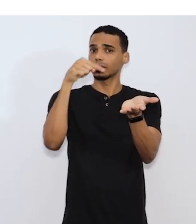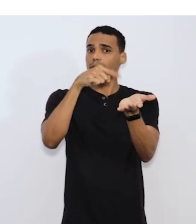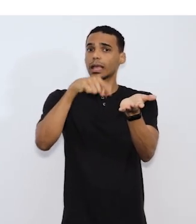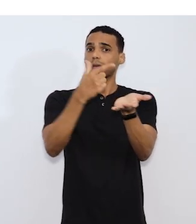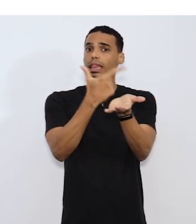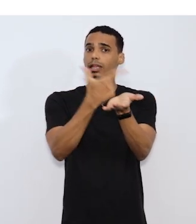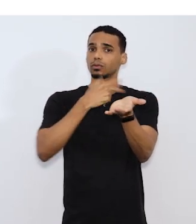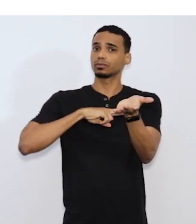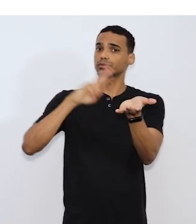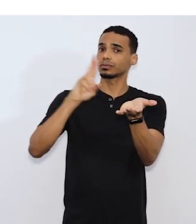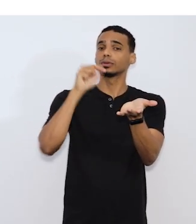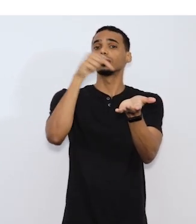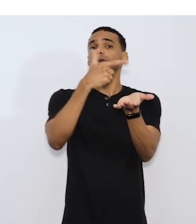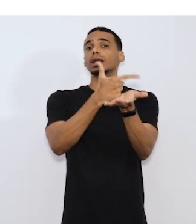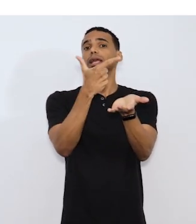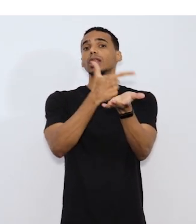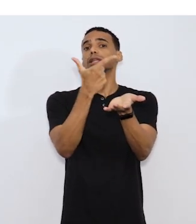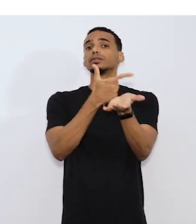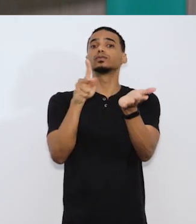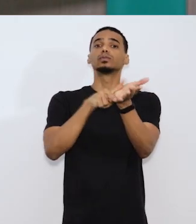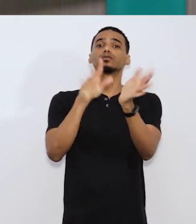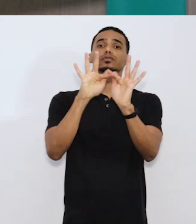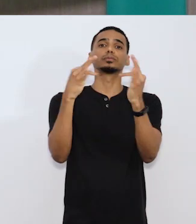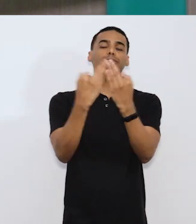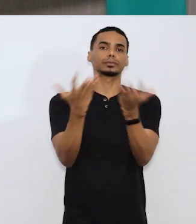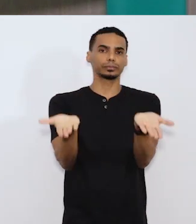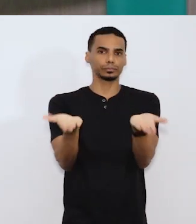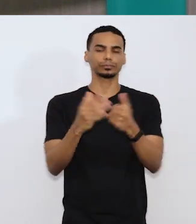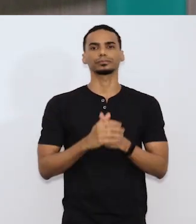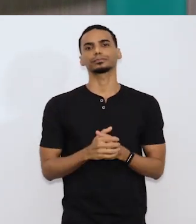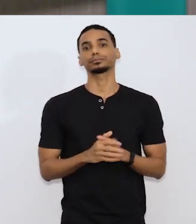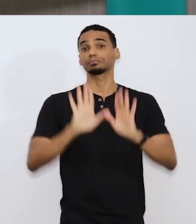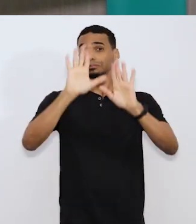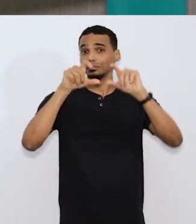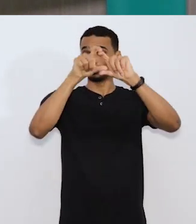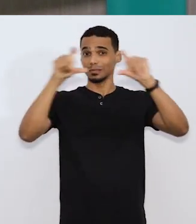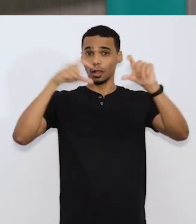livro religioso ou é um livro familiar? A partir da interpretação